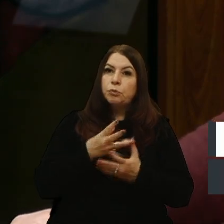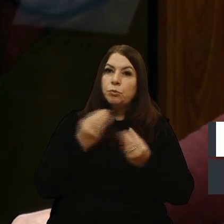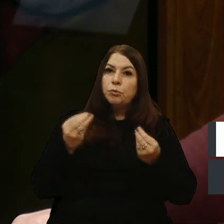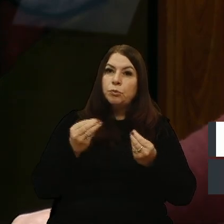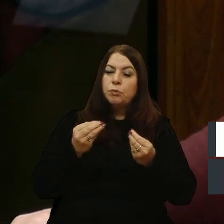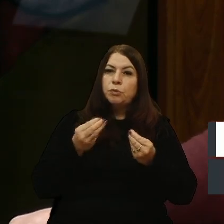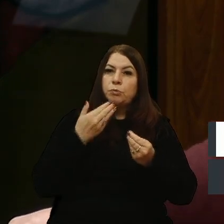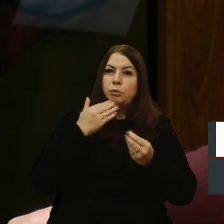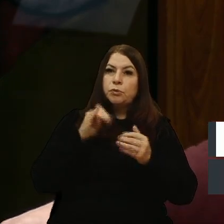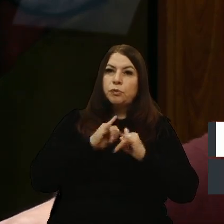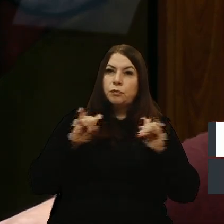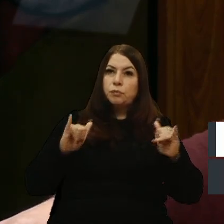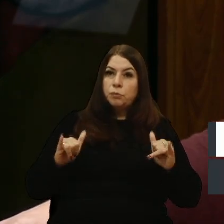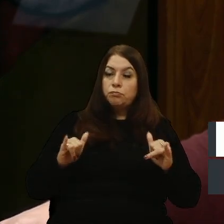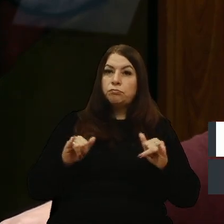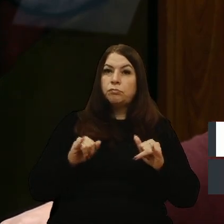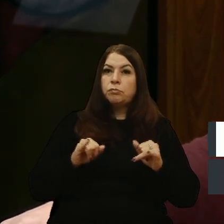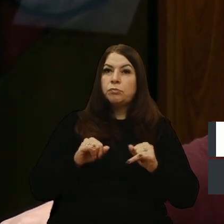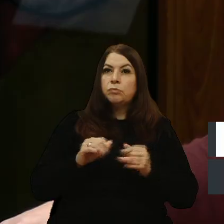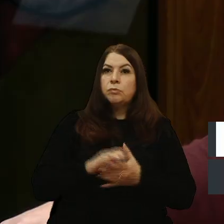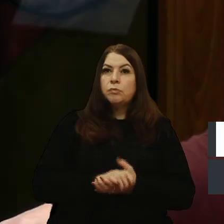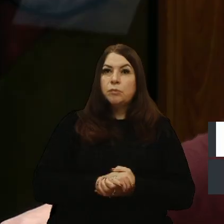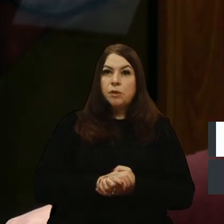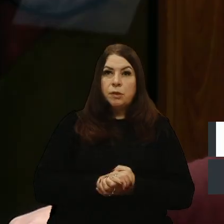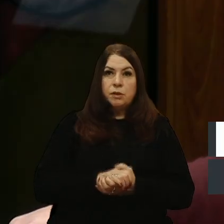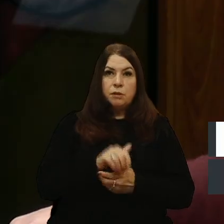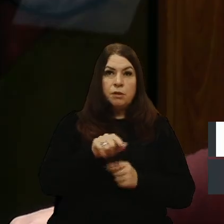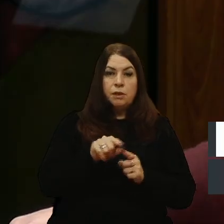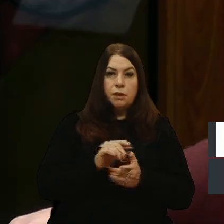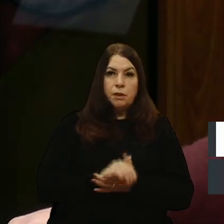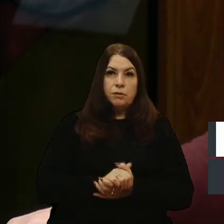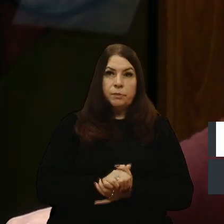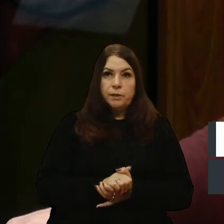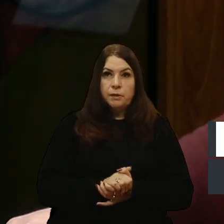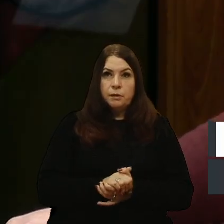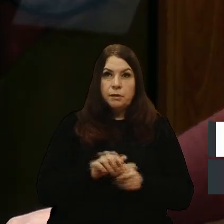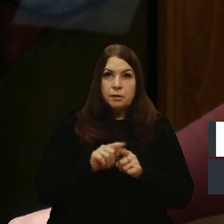de informações que muitas vezes, se